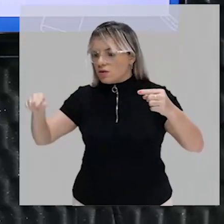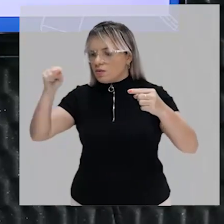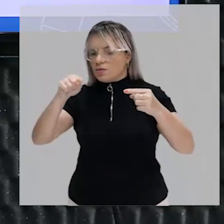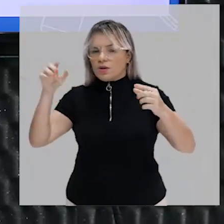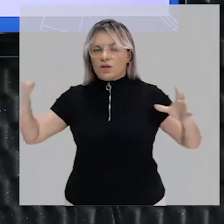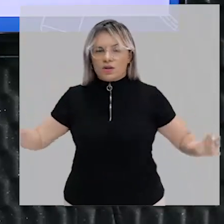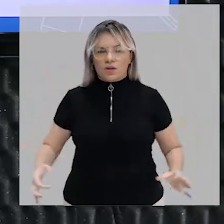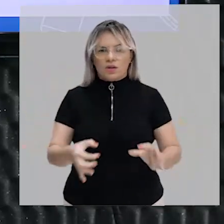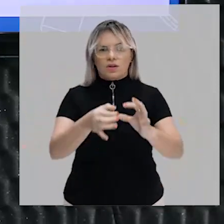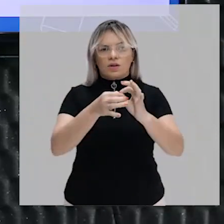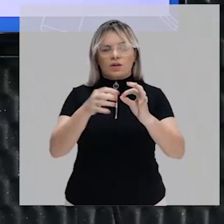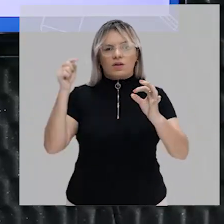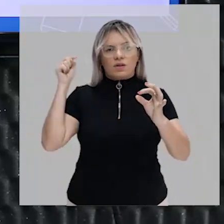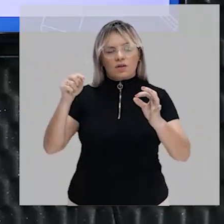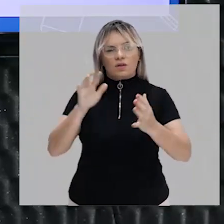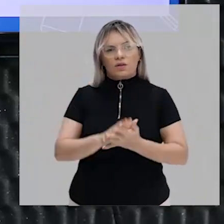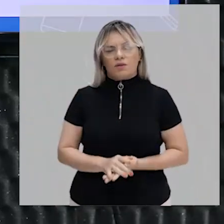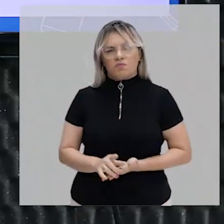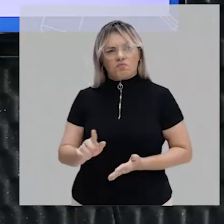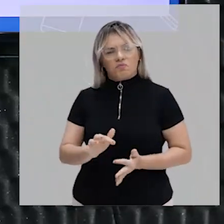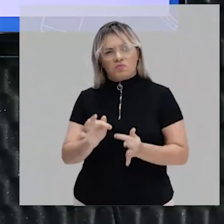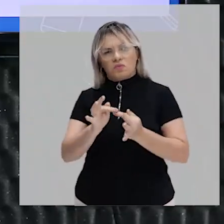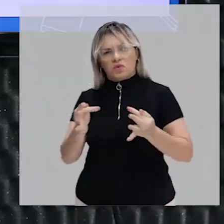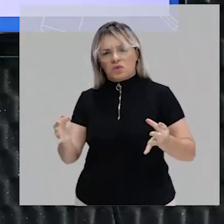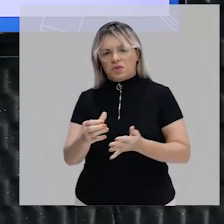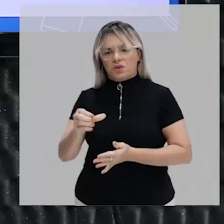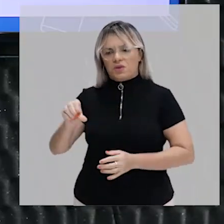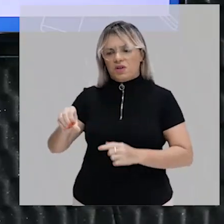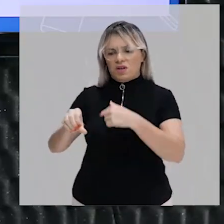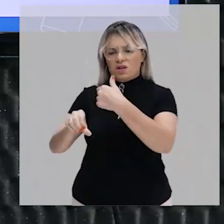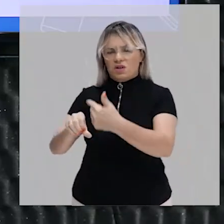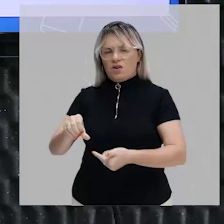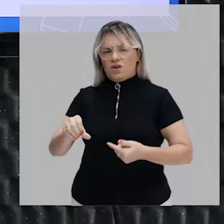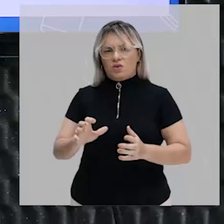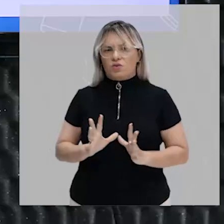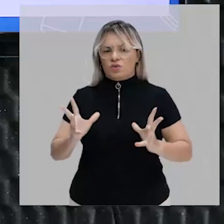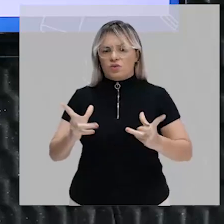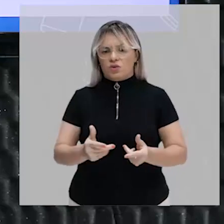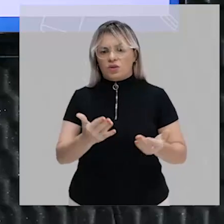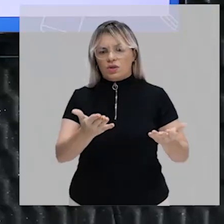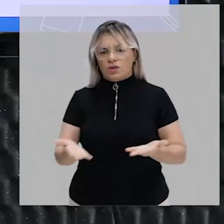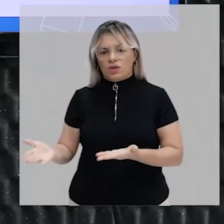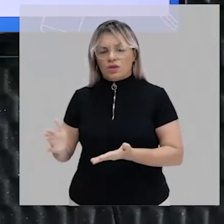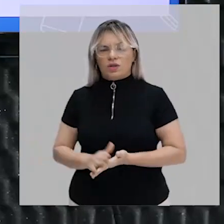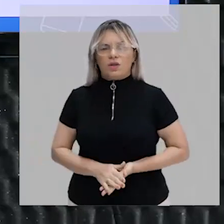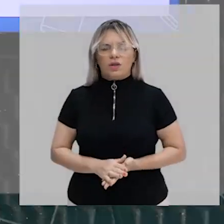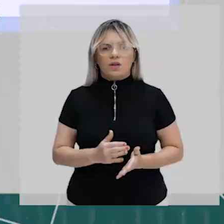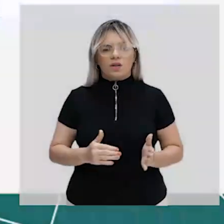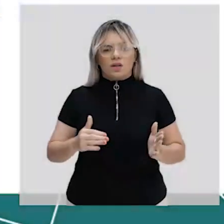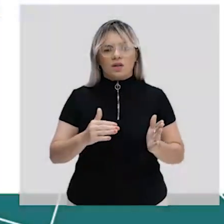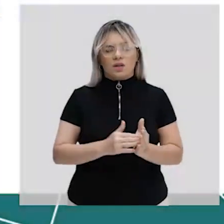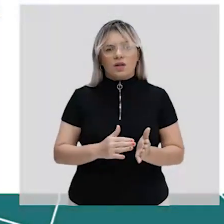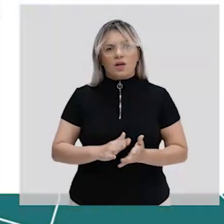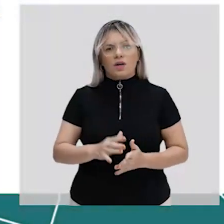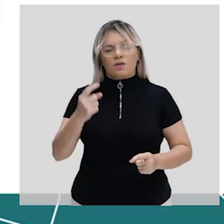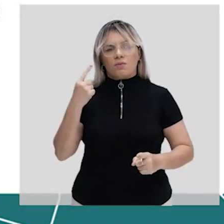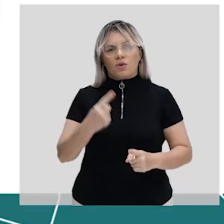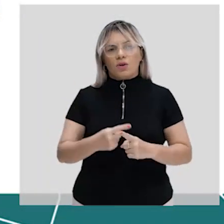não tenho como dizer simplesmente que a resposta é 9. Até porque, olha só quanto é que deu. Deu 6.